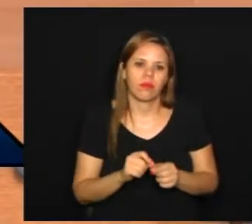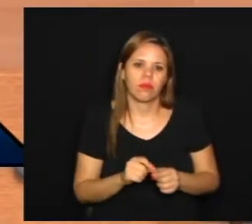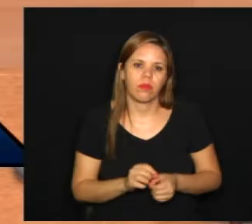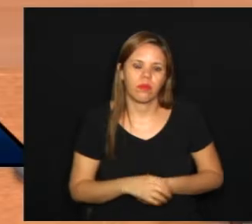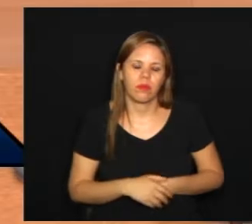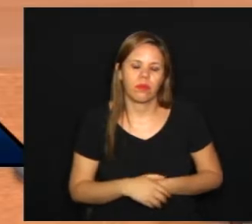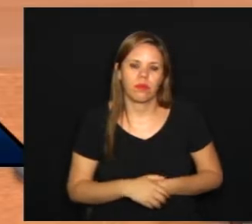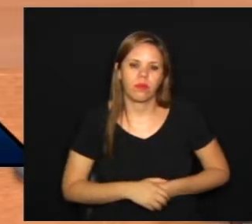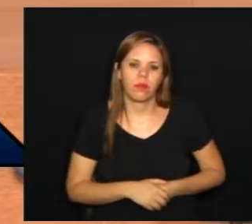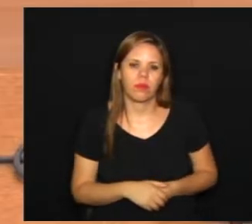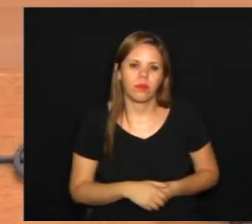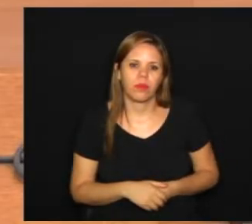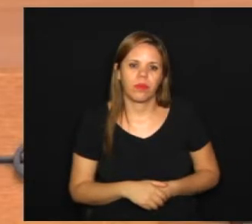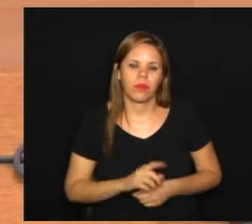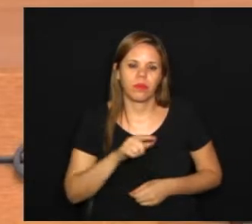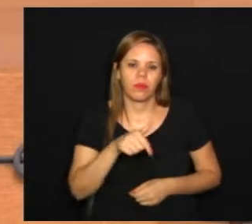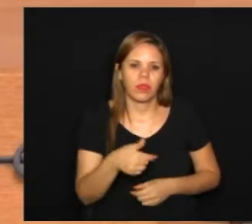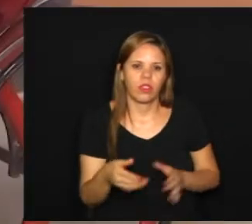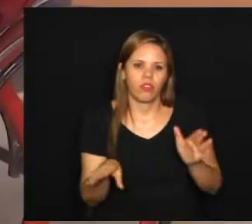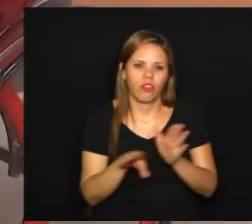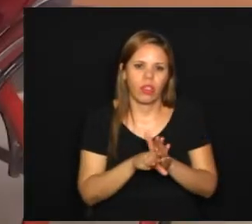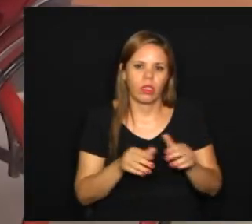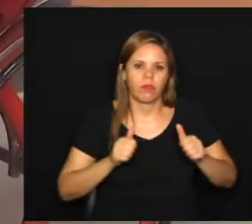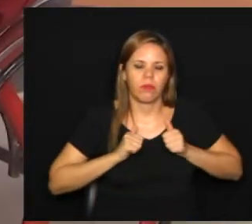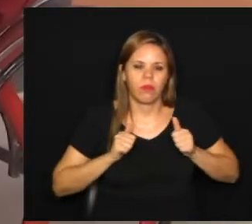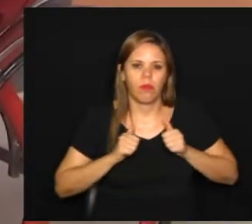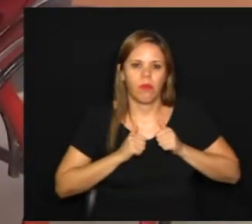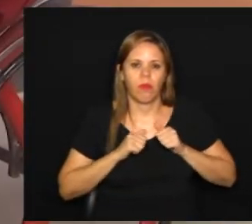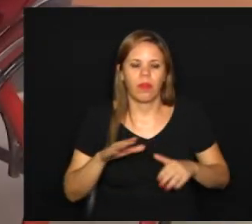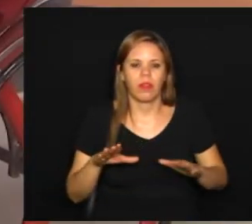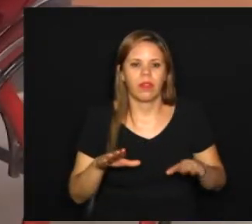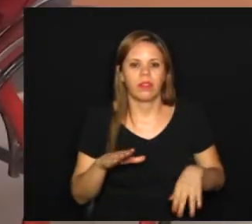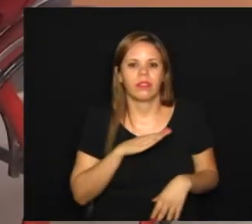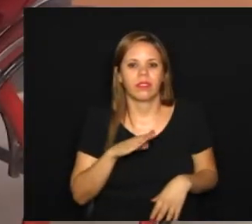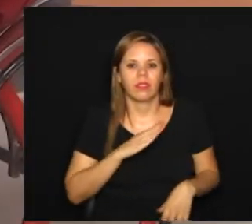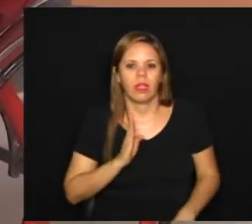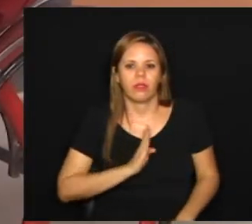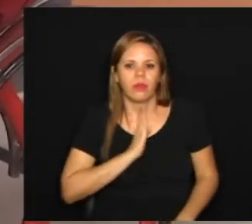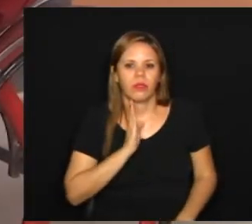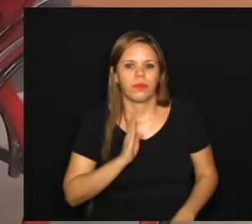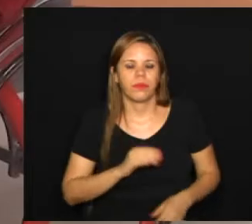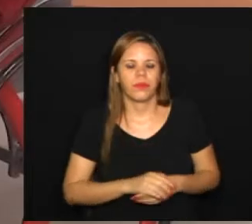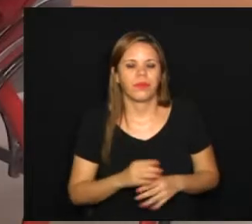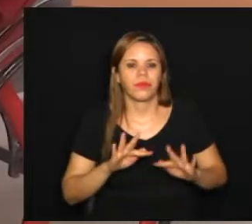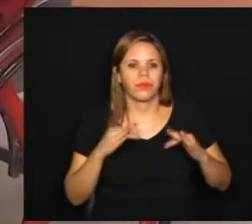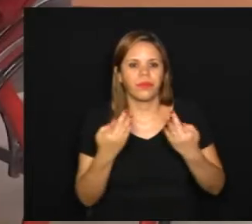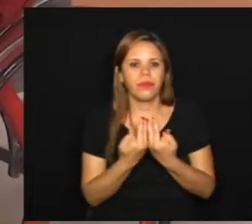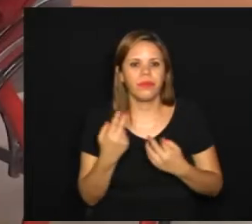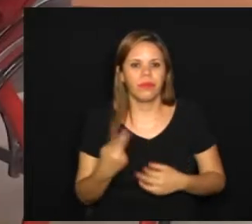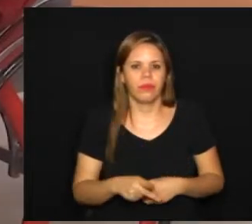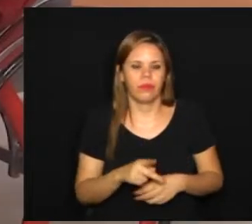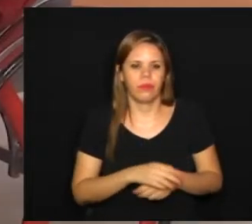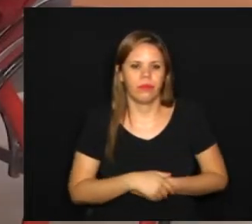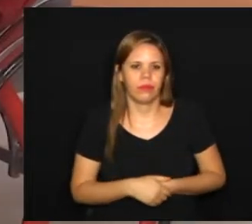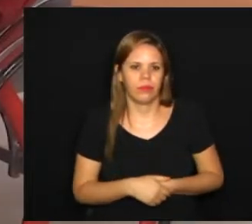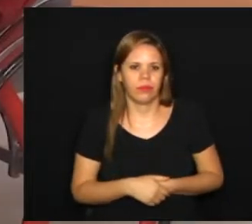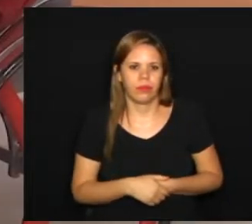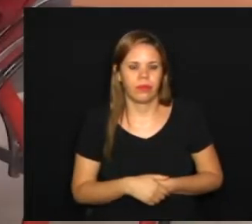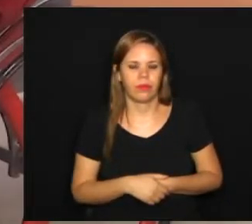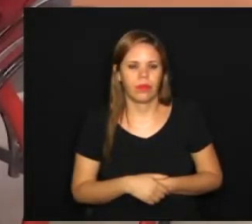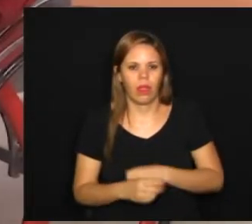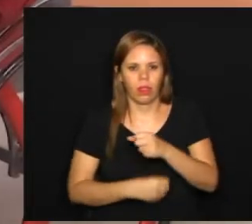no semáforo do Cambuí, né, depois de chegar desempregado de Bauru com a sua família. Em 2009, o Francisco ele